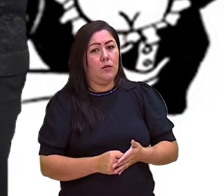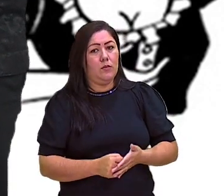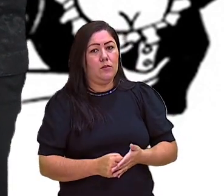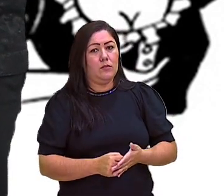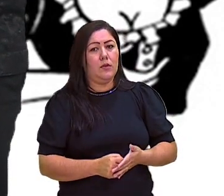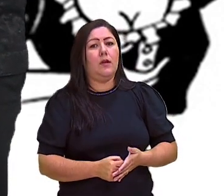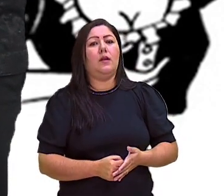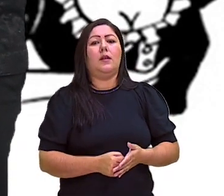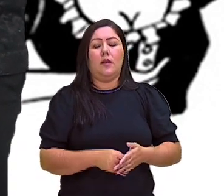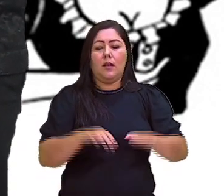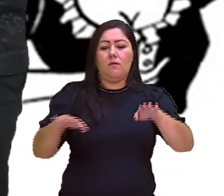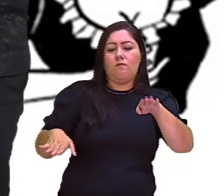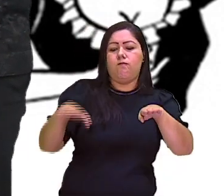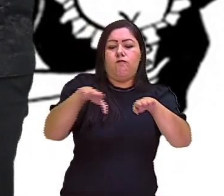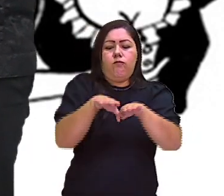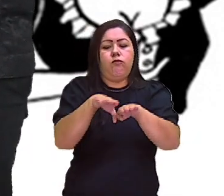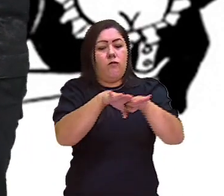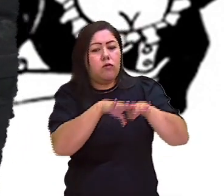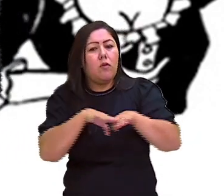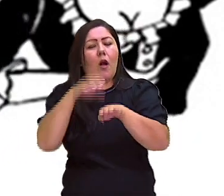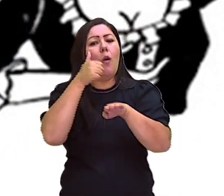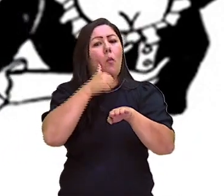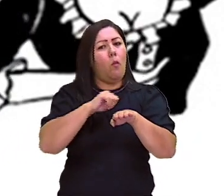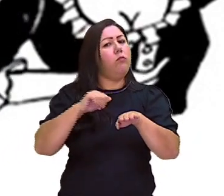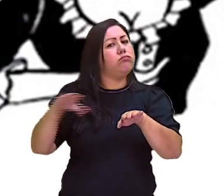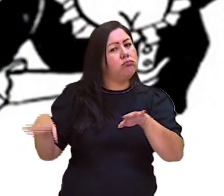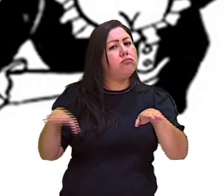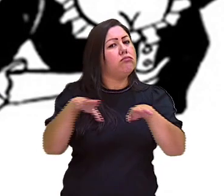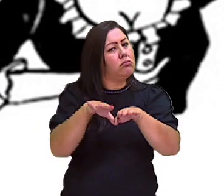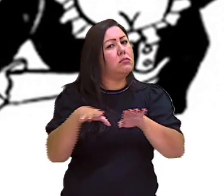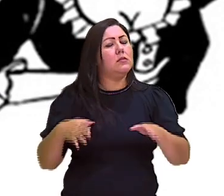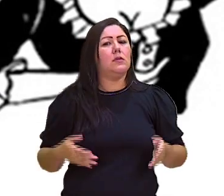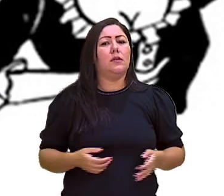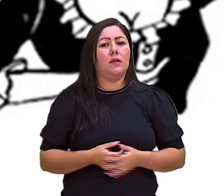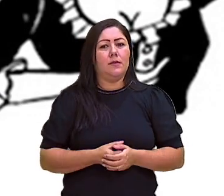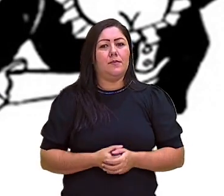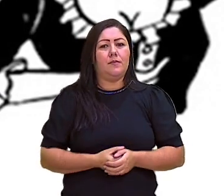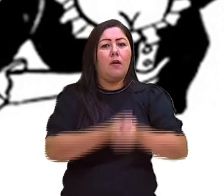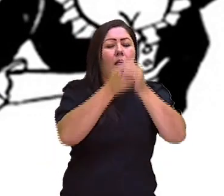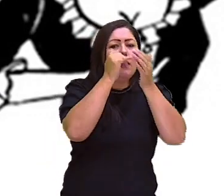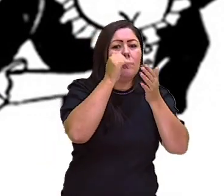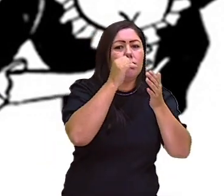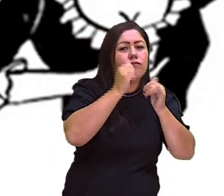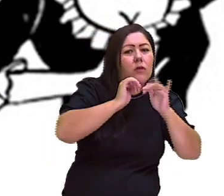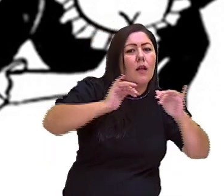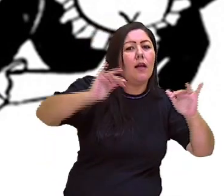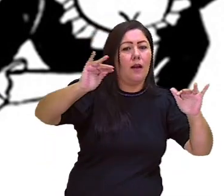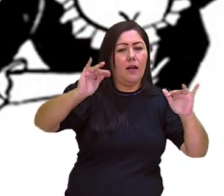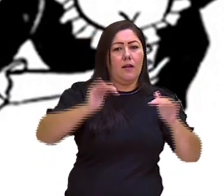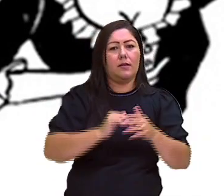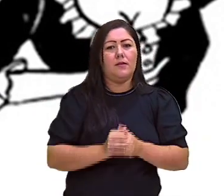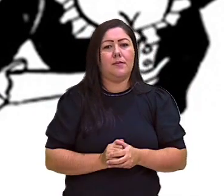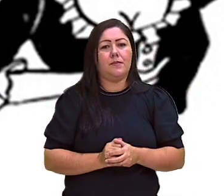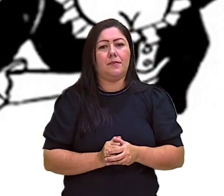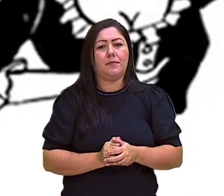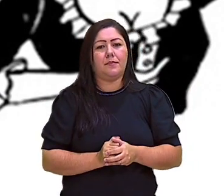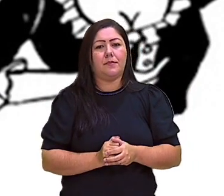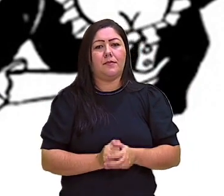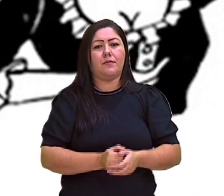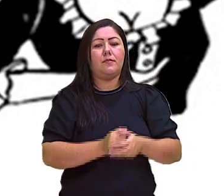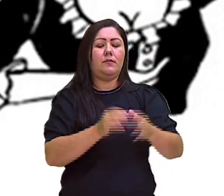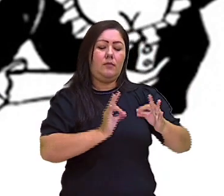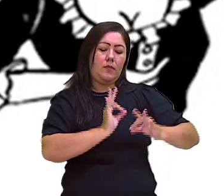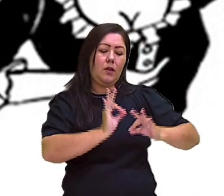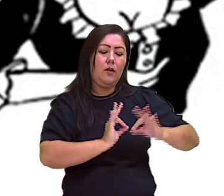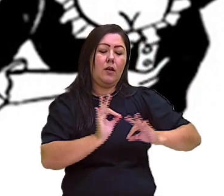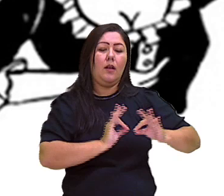aos homens. A Declaração dos Direitos da Mulher e da Cidadã foi elaborada para ser